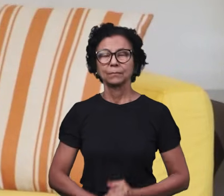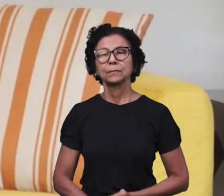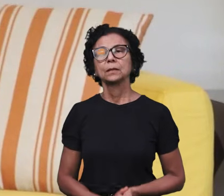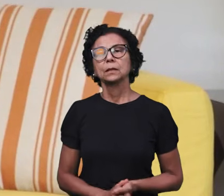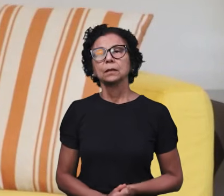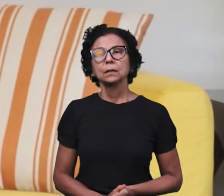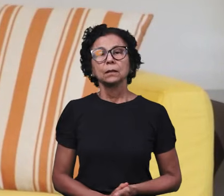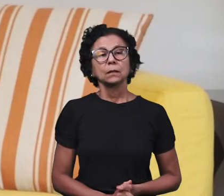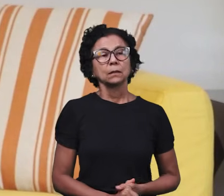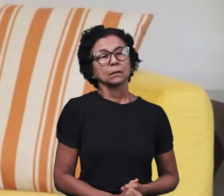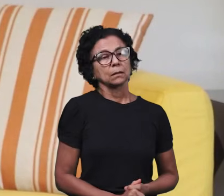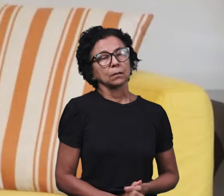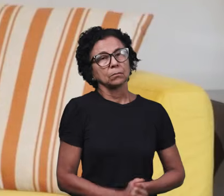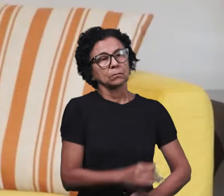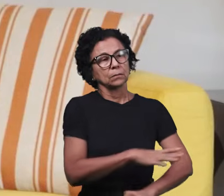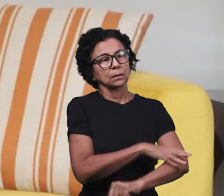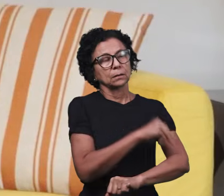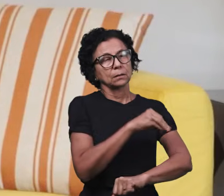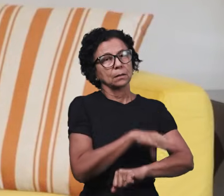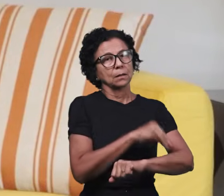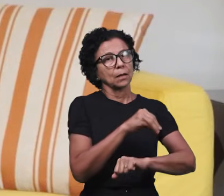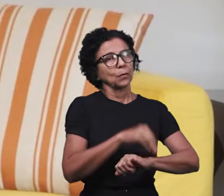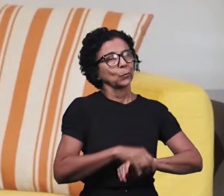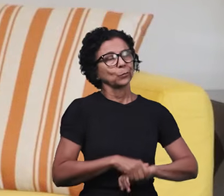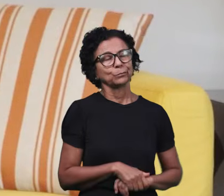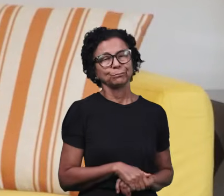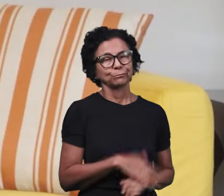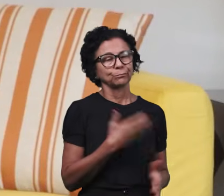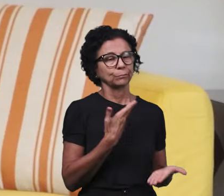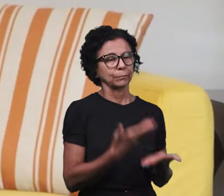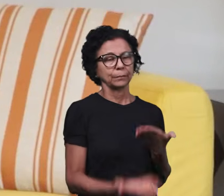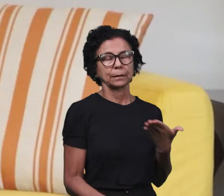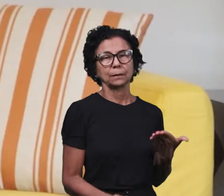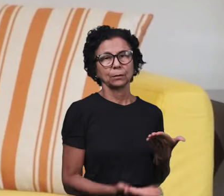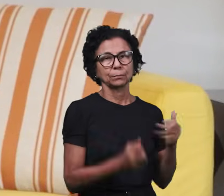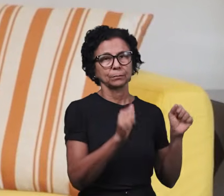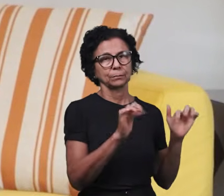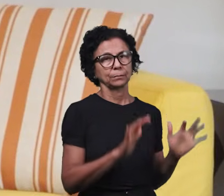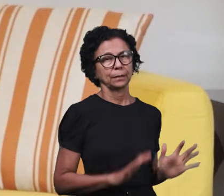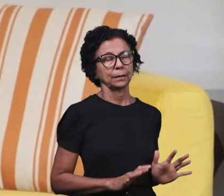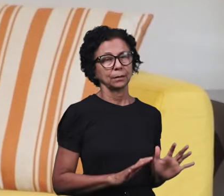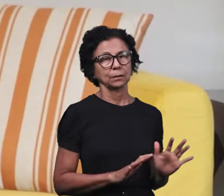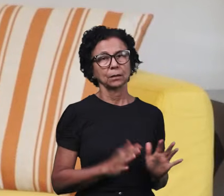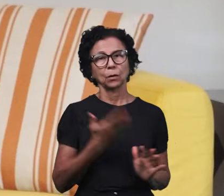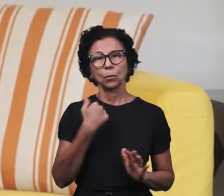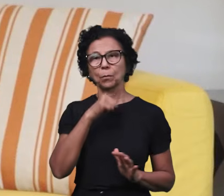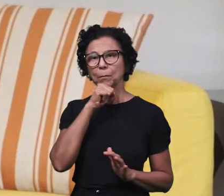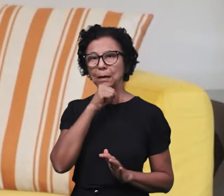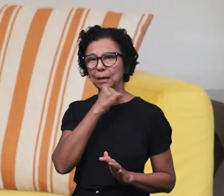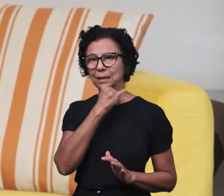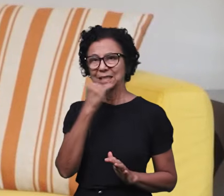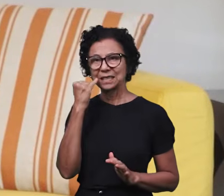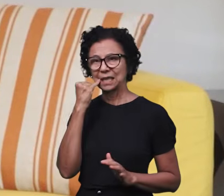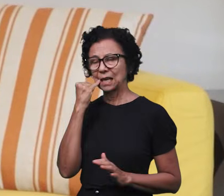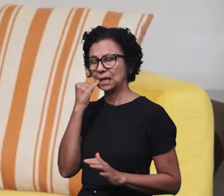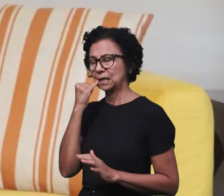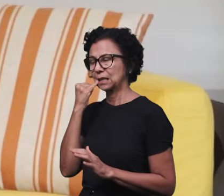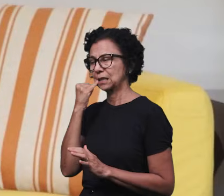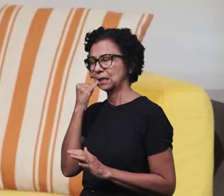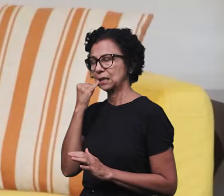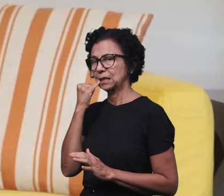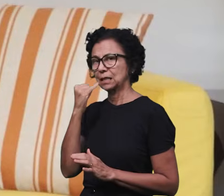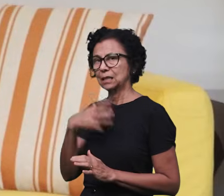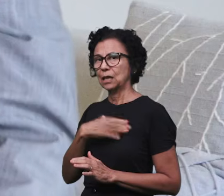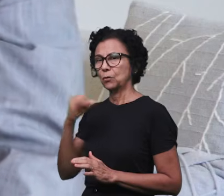ela. Amém. Então a dor, o grito de Esaú não foi suficiente, porque a bênção já tinha sido concedida a Jacó. Então quem